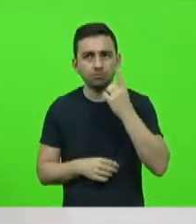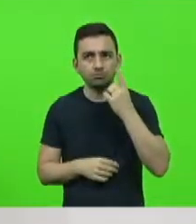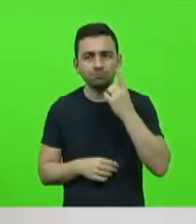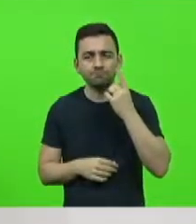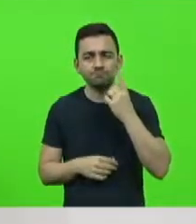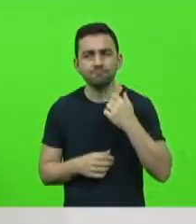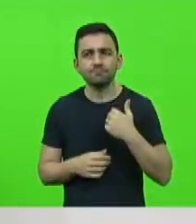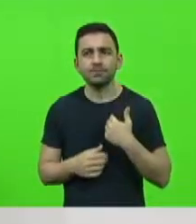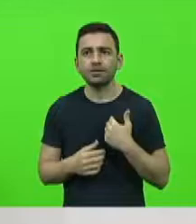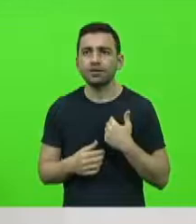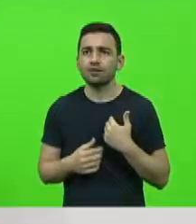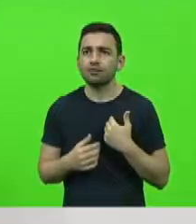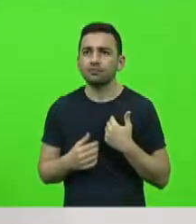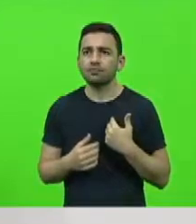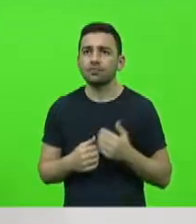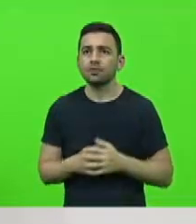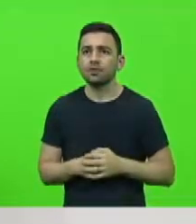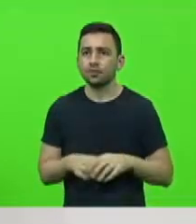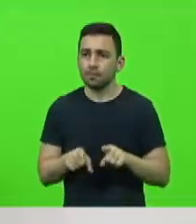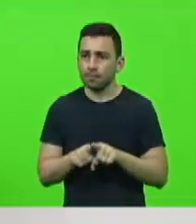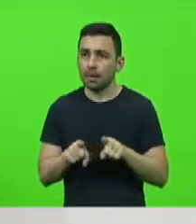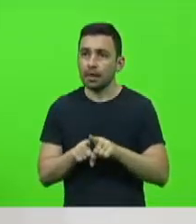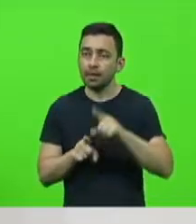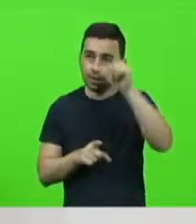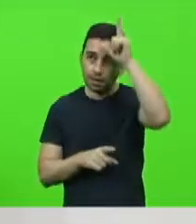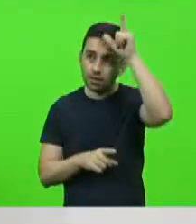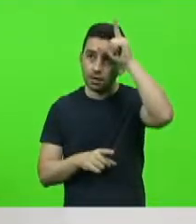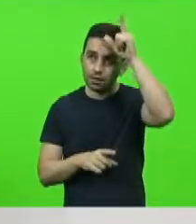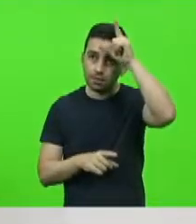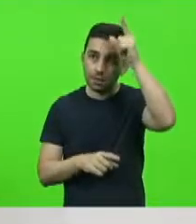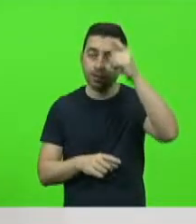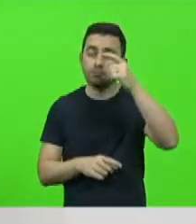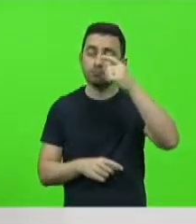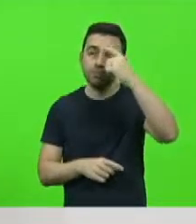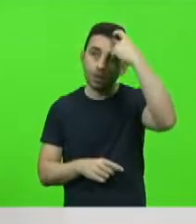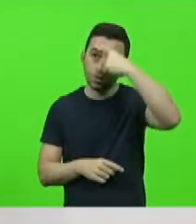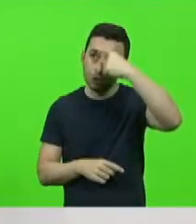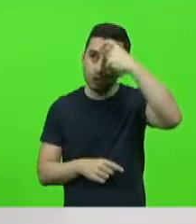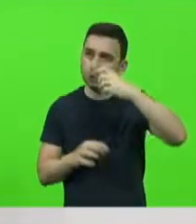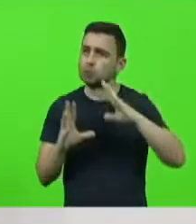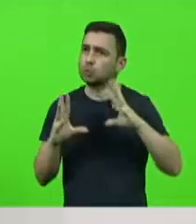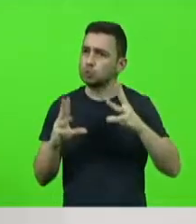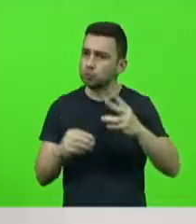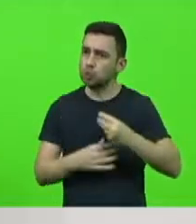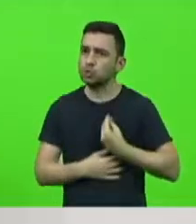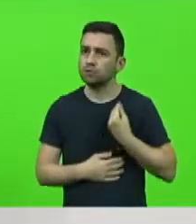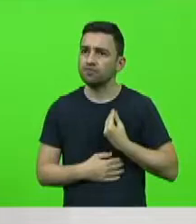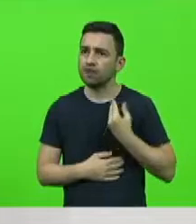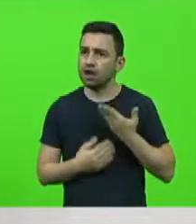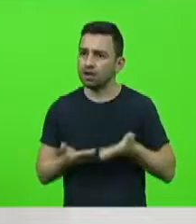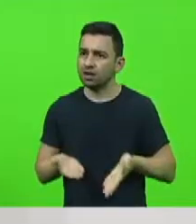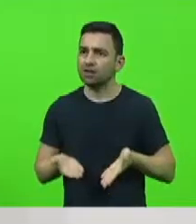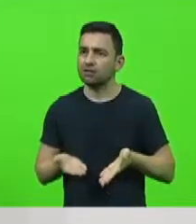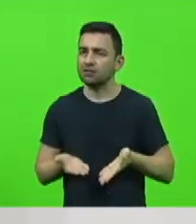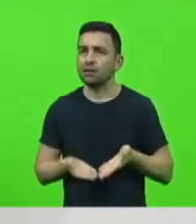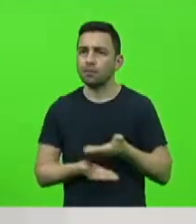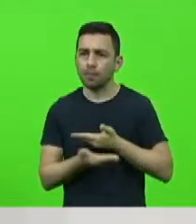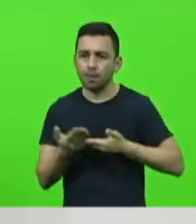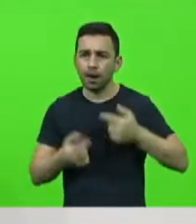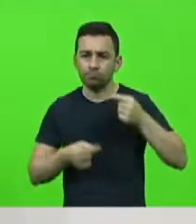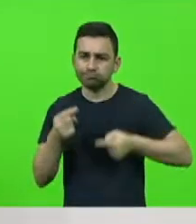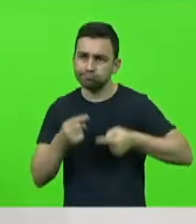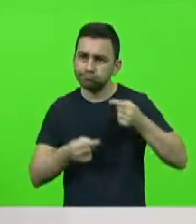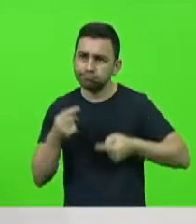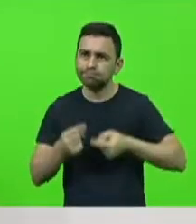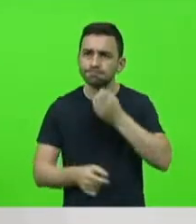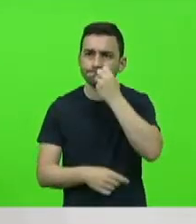senhor presidente, e aqui o deputado Sargento Lima, o Maurício Kudilac e os demais que estão nesta casa também, pela contribuição, pelo debate, pelo bom